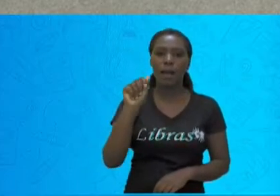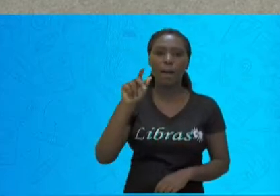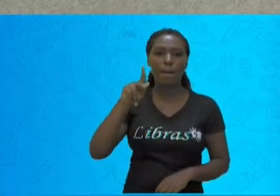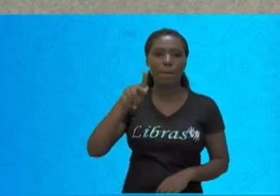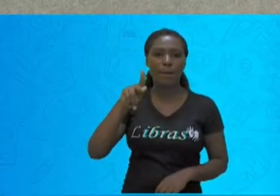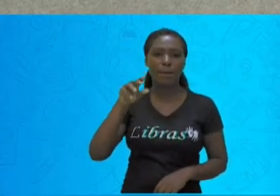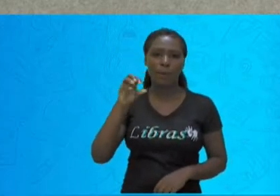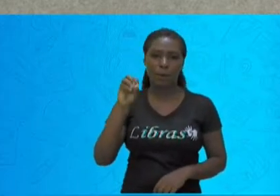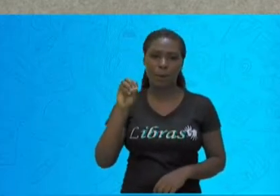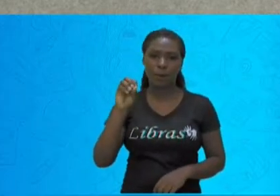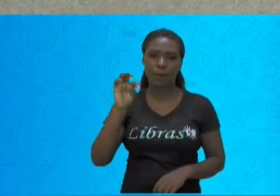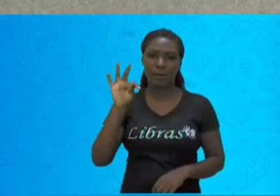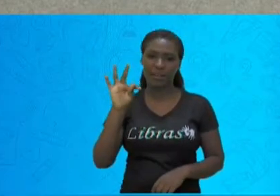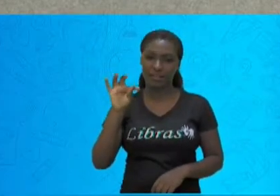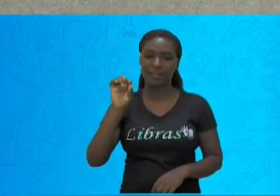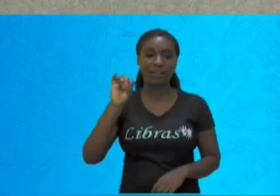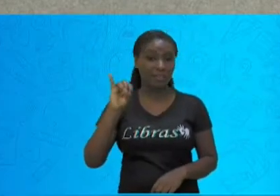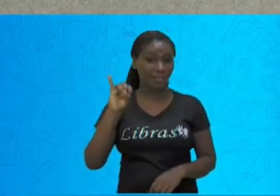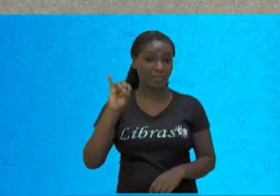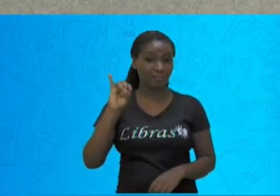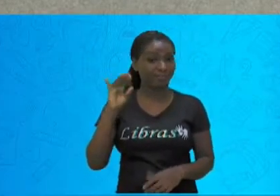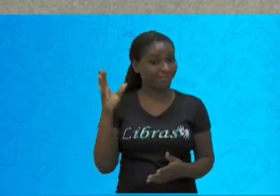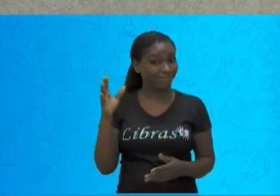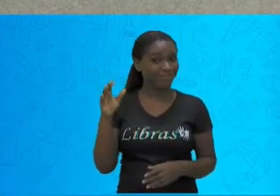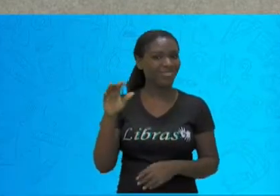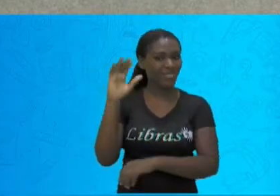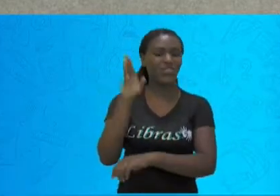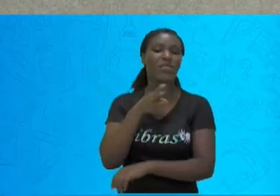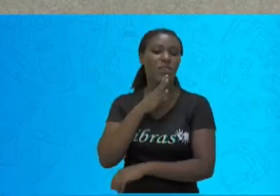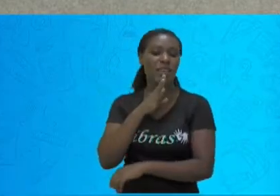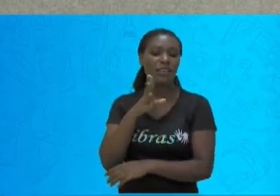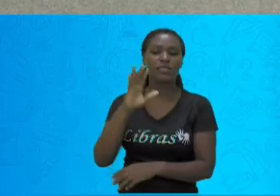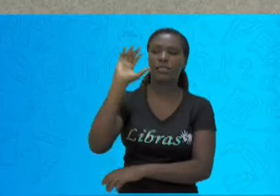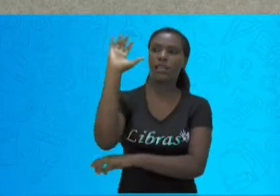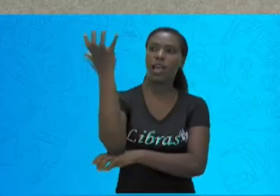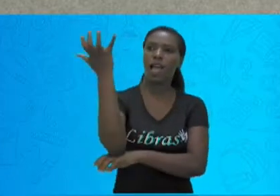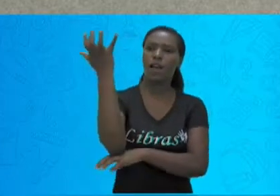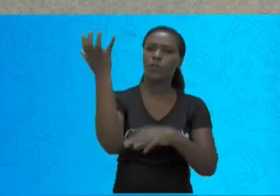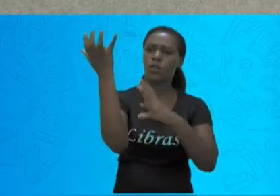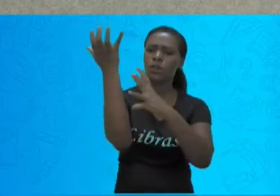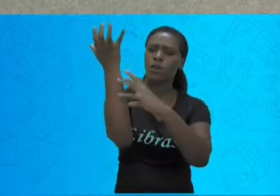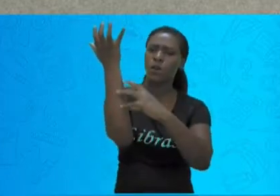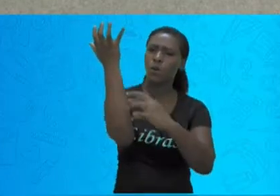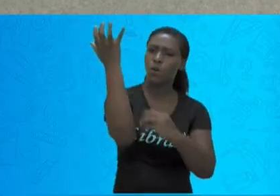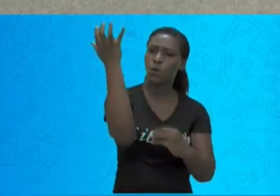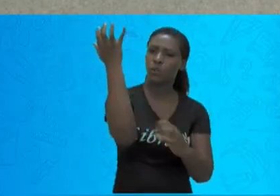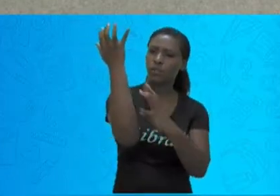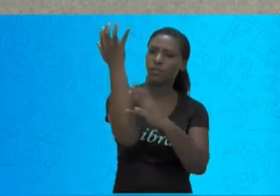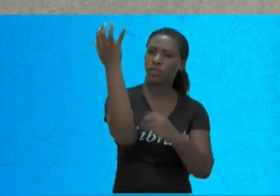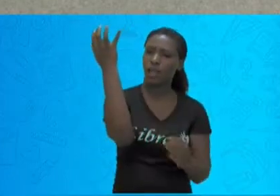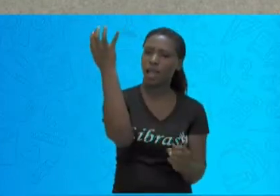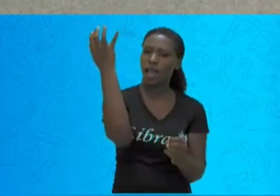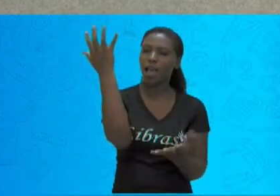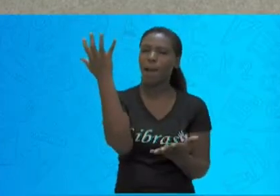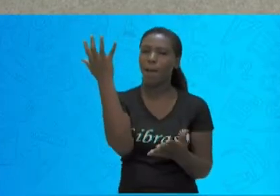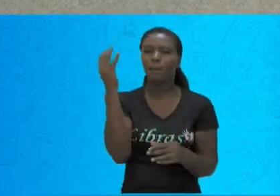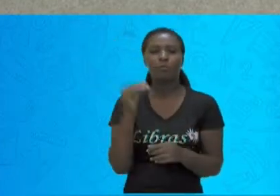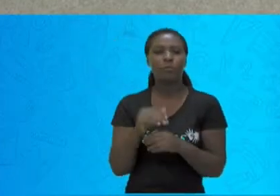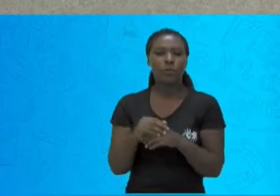para a fabricação da goma de mascar, o parente do chiclete, um chiclete